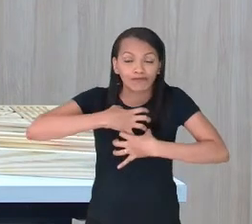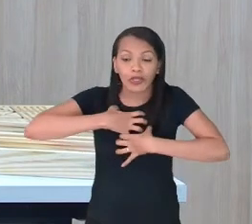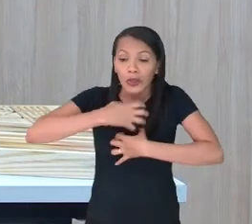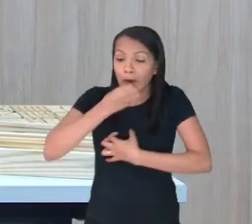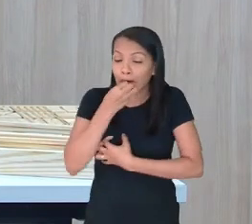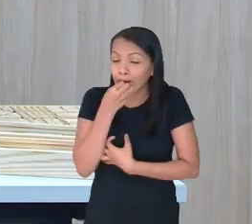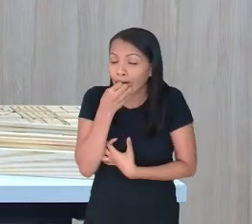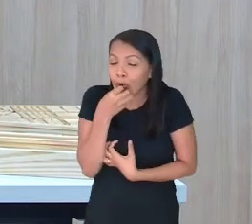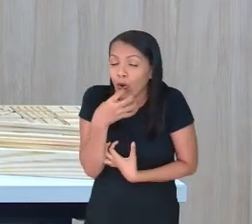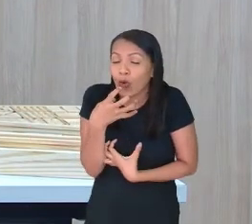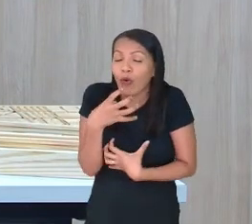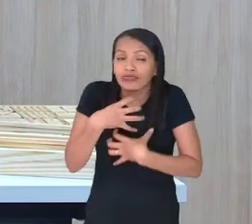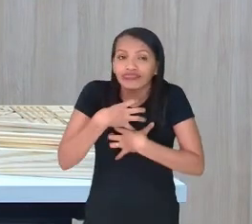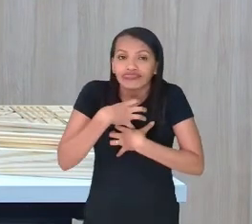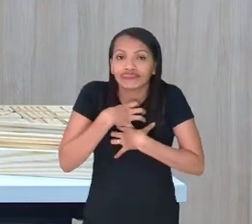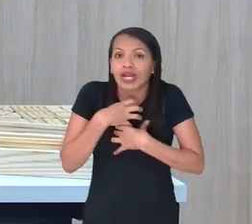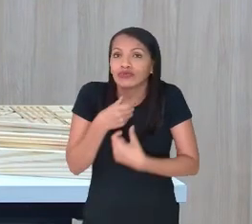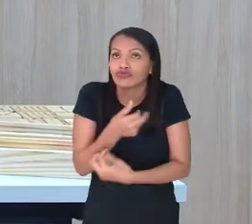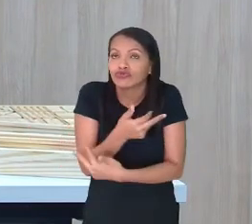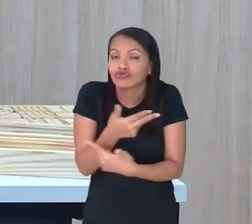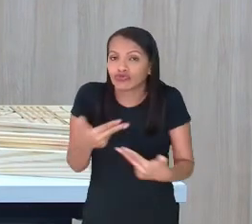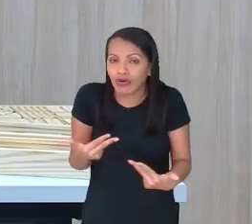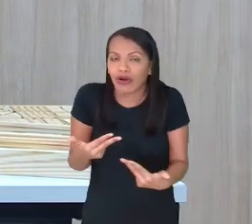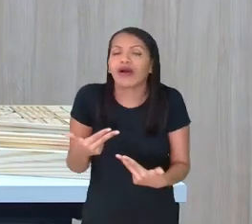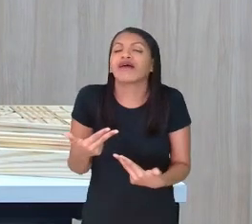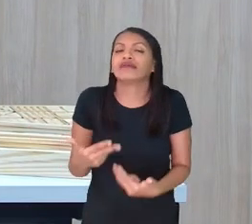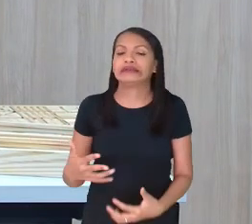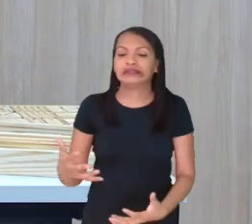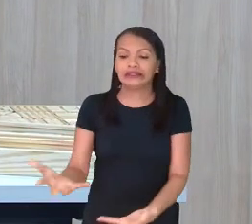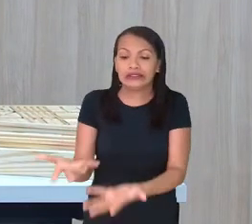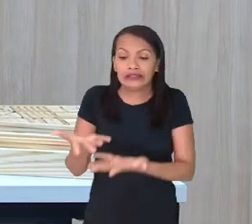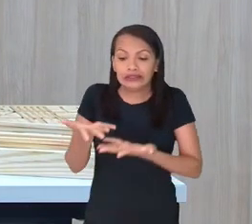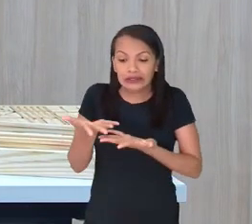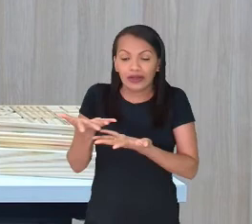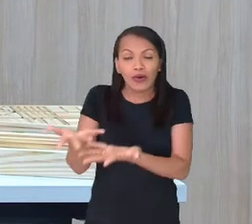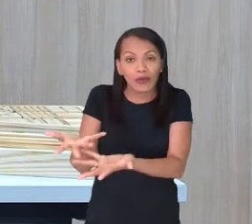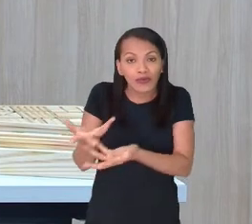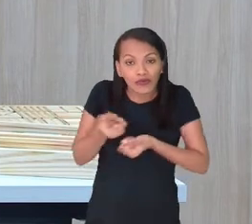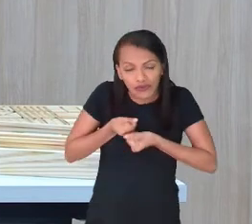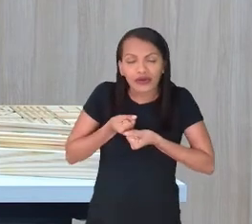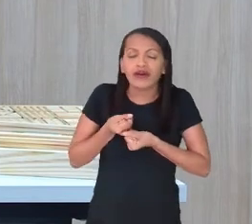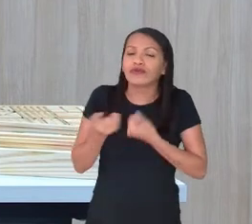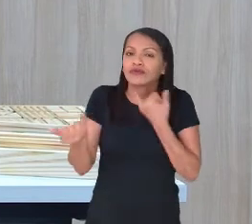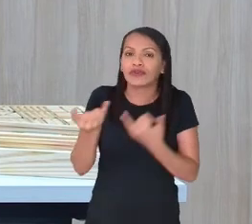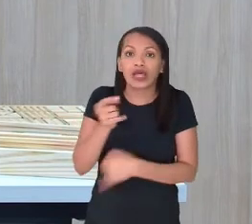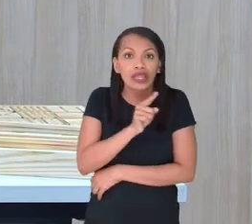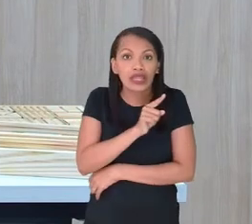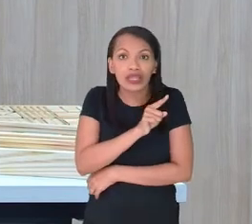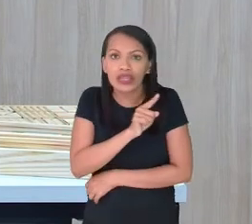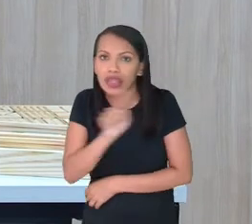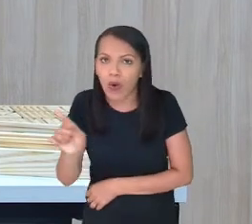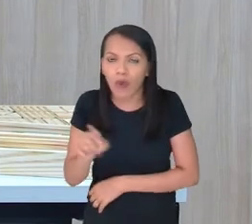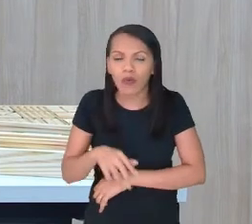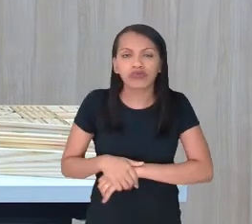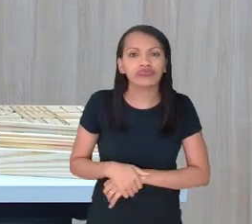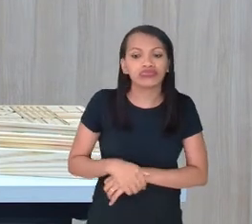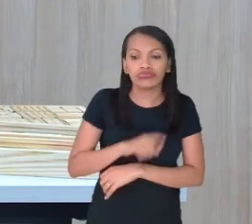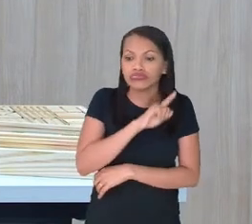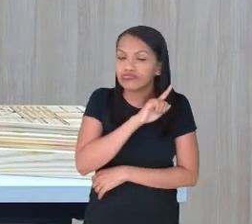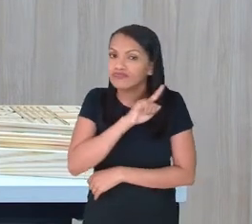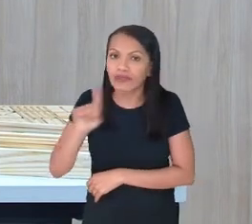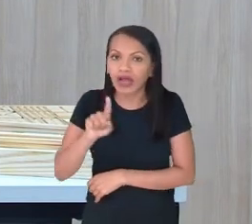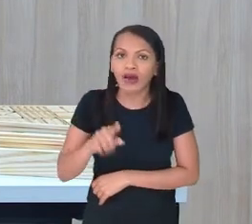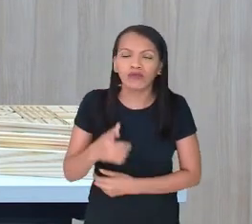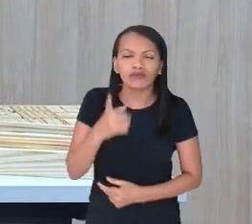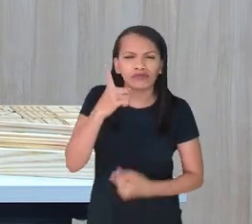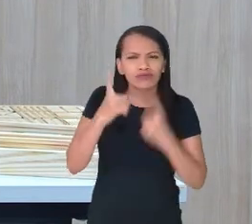boas sensações que ele vai receber com essa informação. Se eu digo não, e um não com